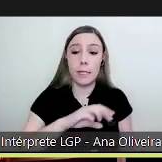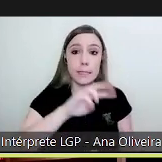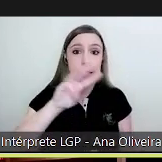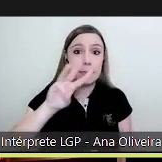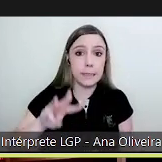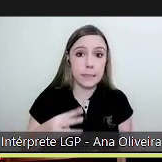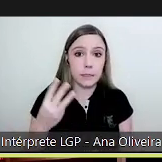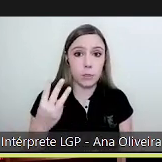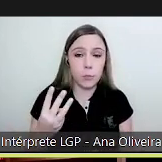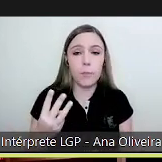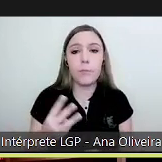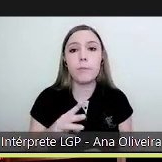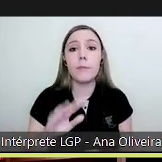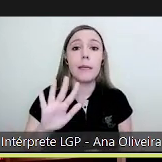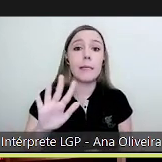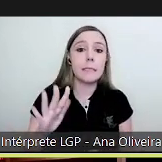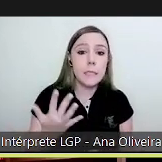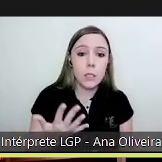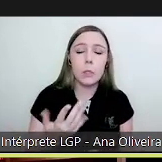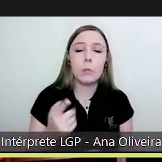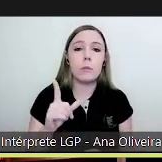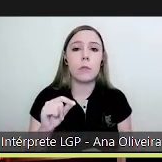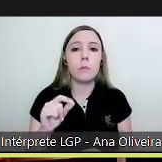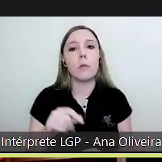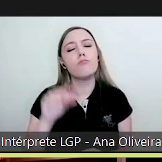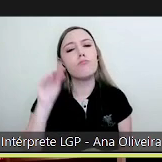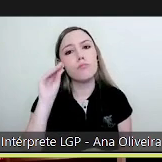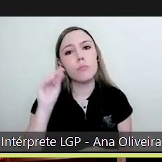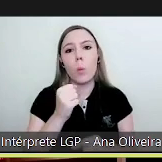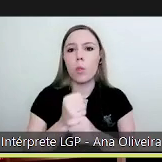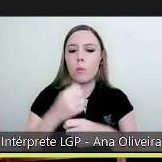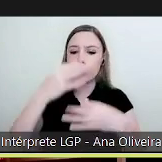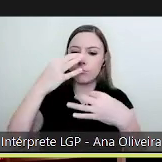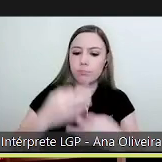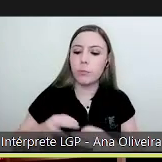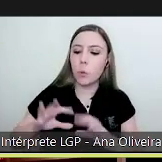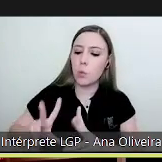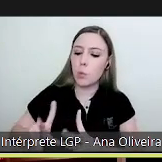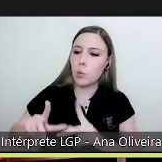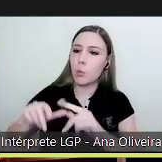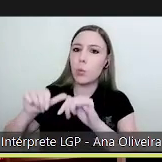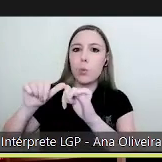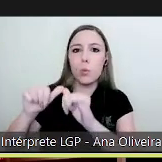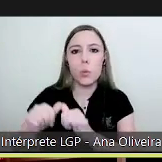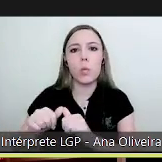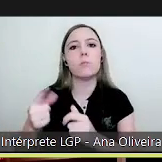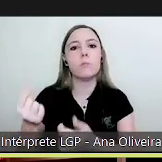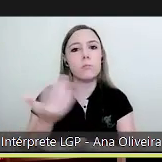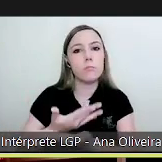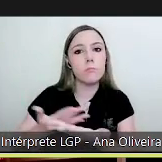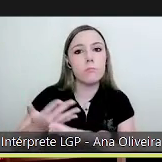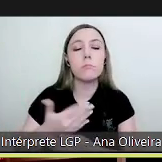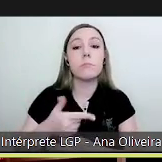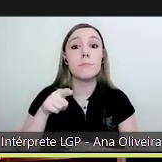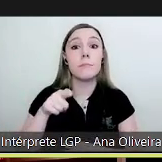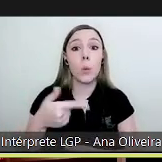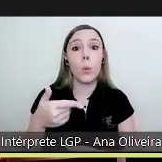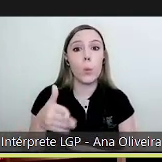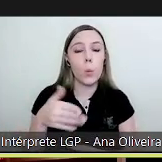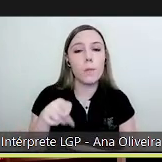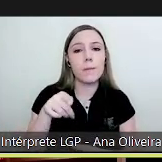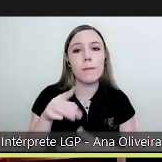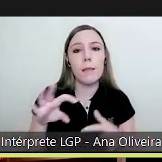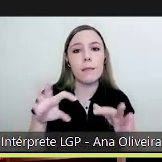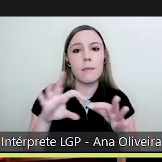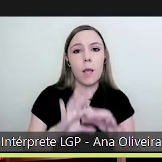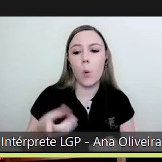e 5, recomenda o trabalho digno e o crescimento económico. Este ODS 11 está em ligação com